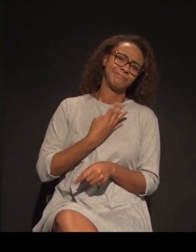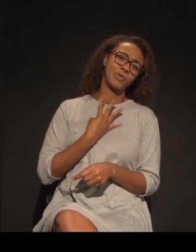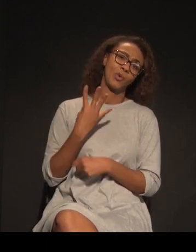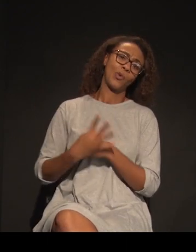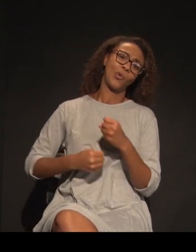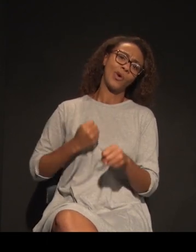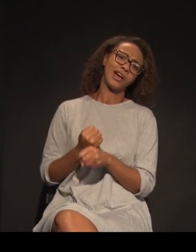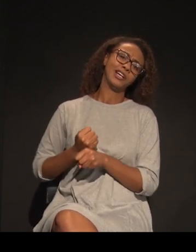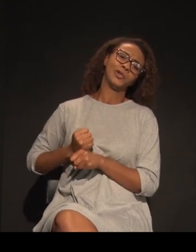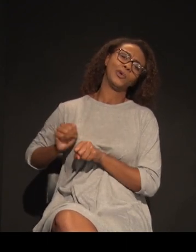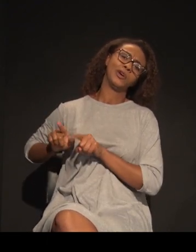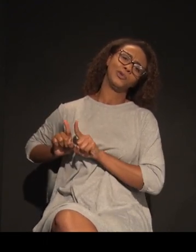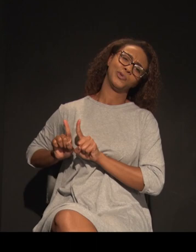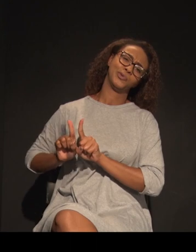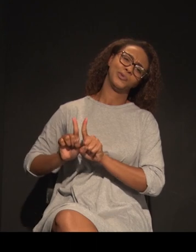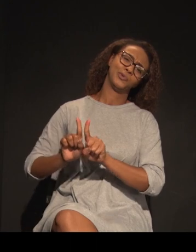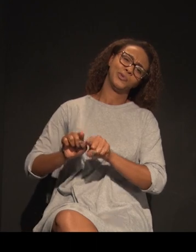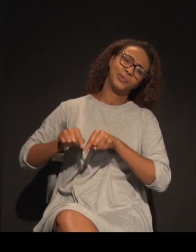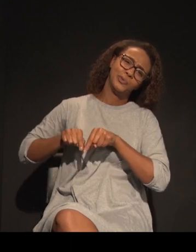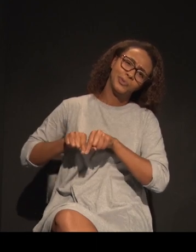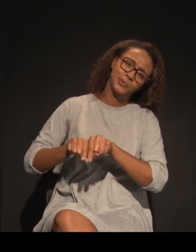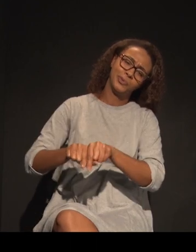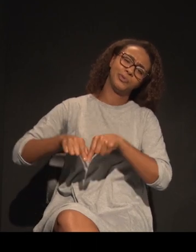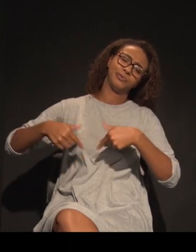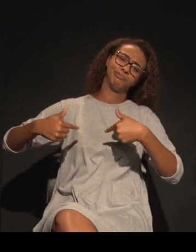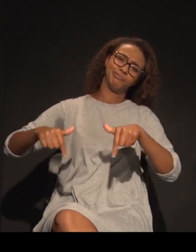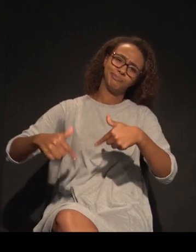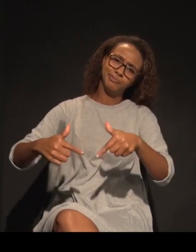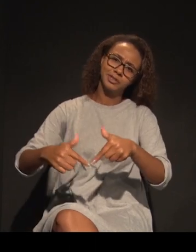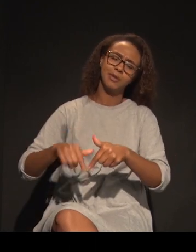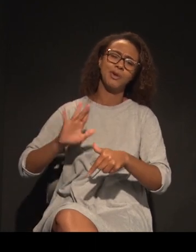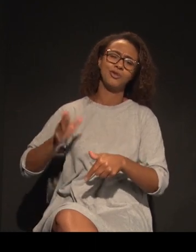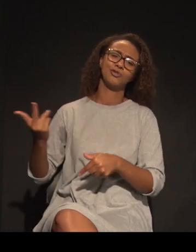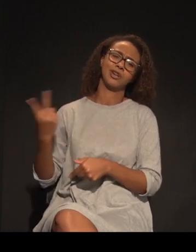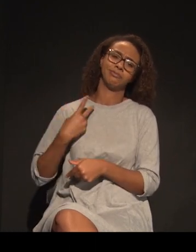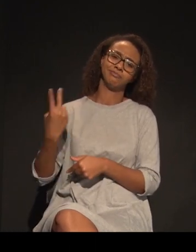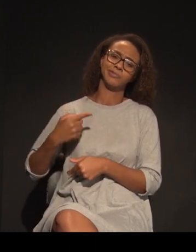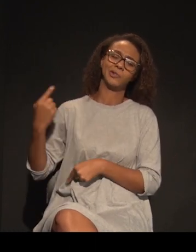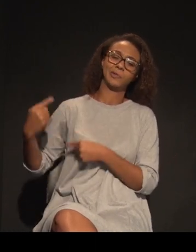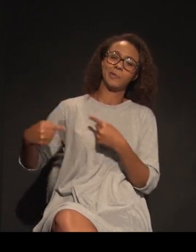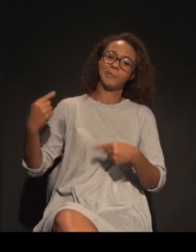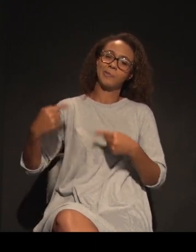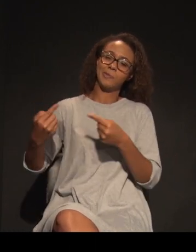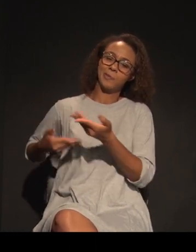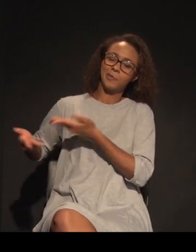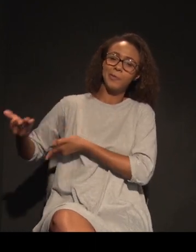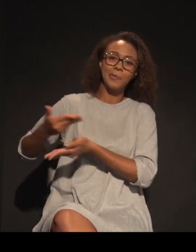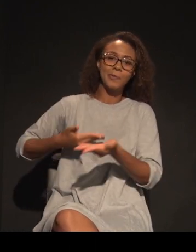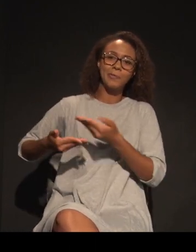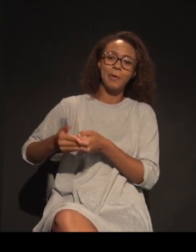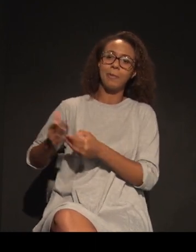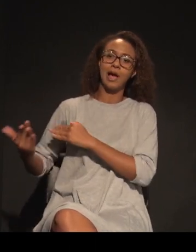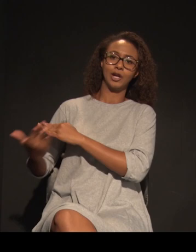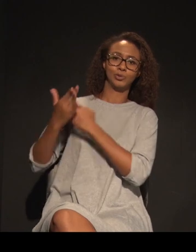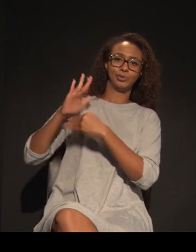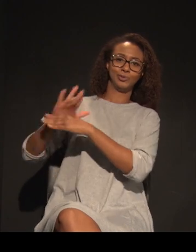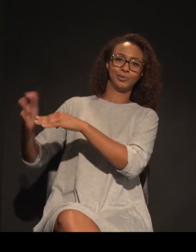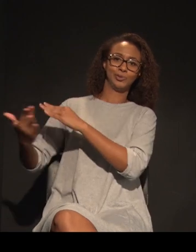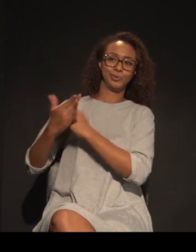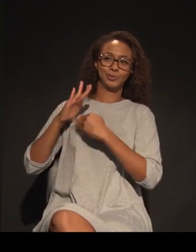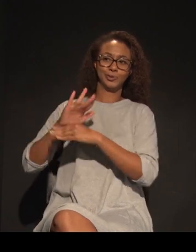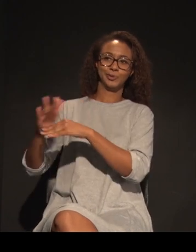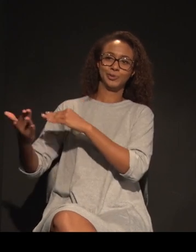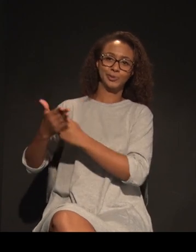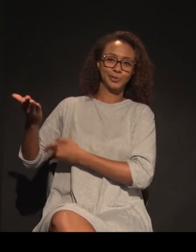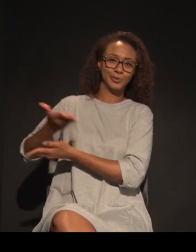trabalho e tem a gente tem feito os diálogos muito bacanas nesse sentido não é porque o q1 esquece outro lembra e aí a gente vai